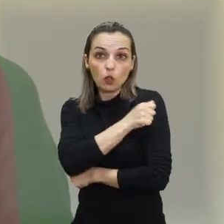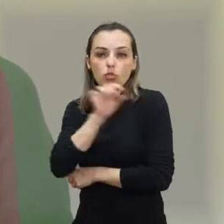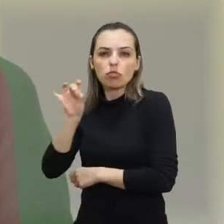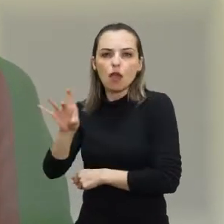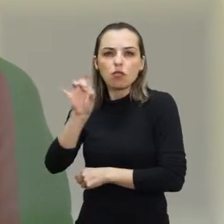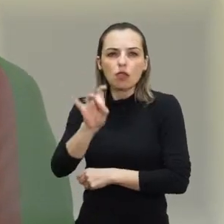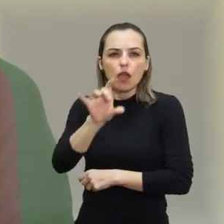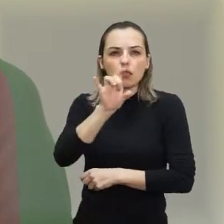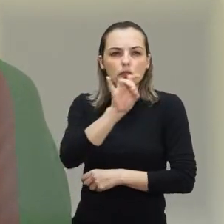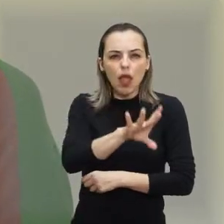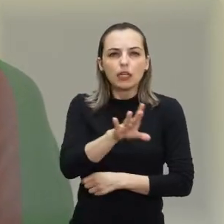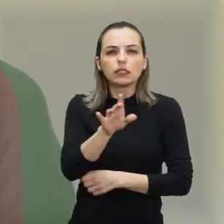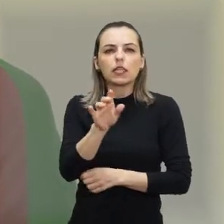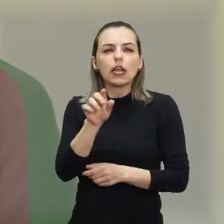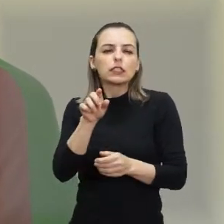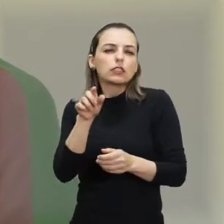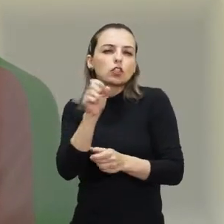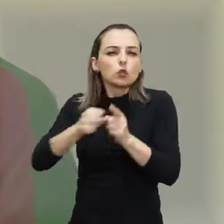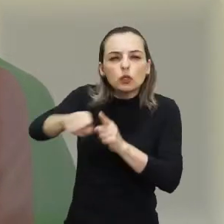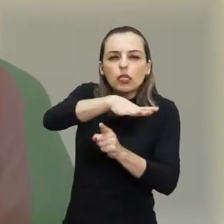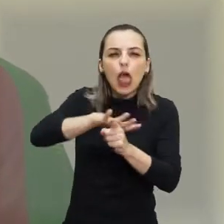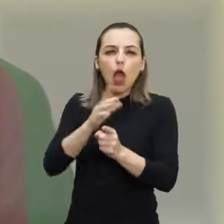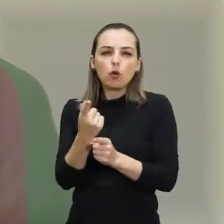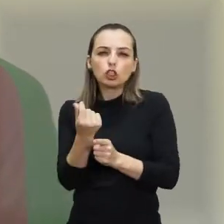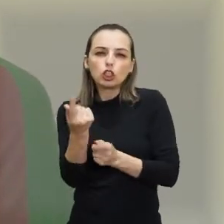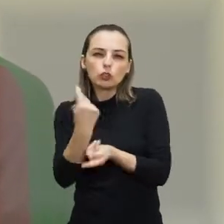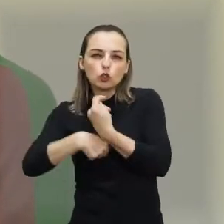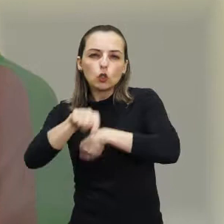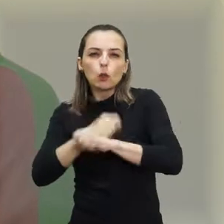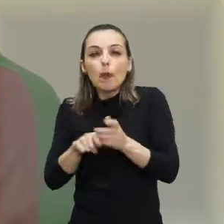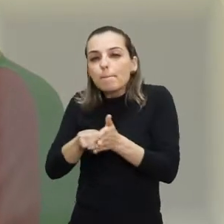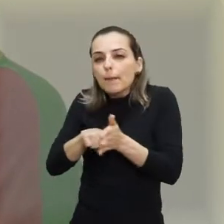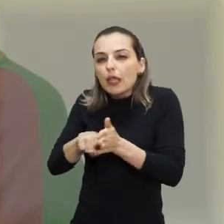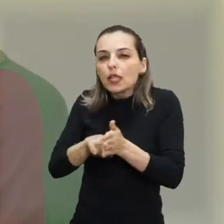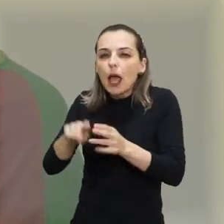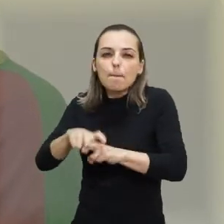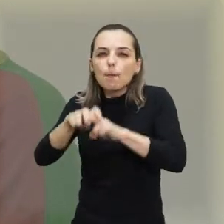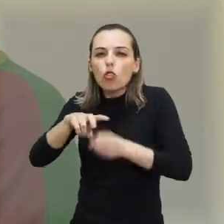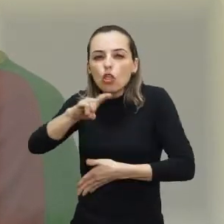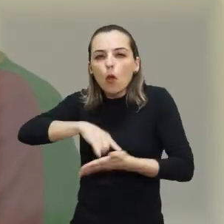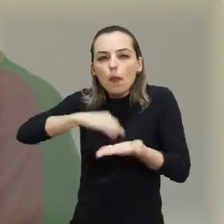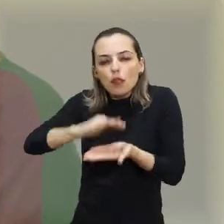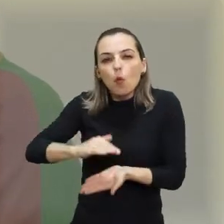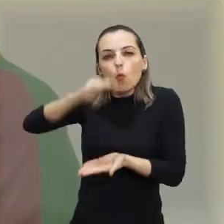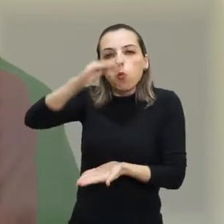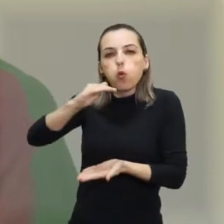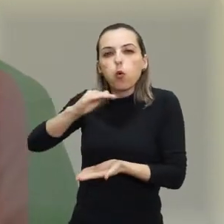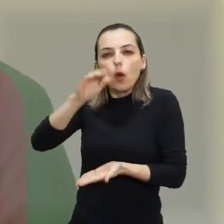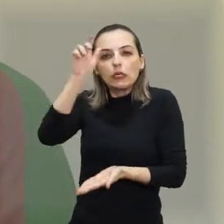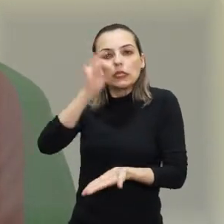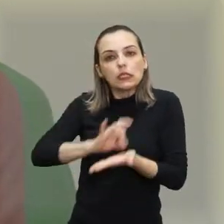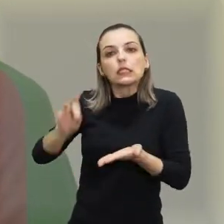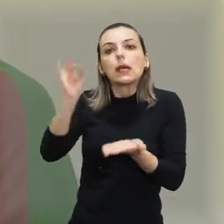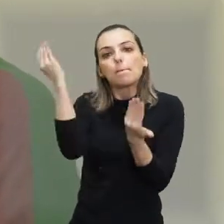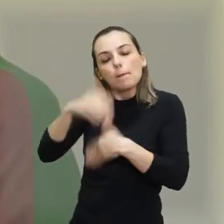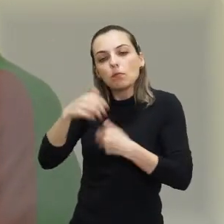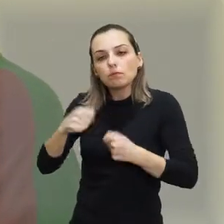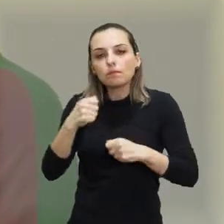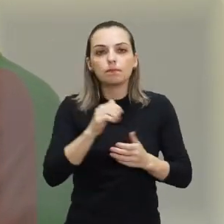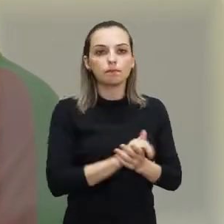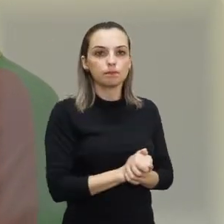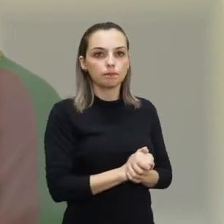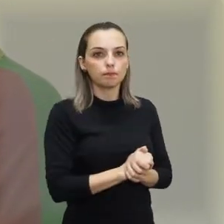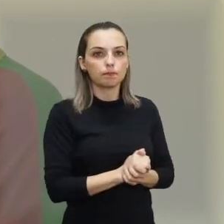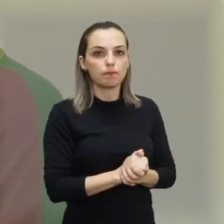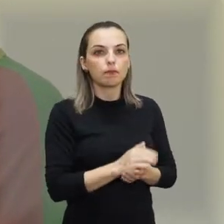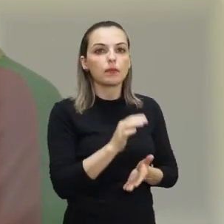Essa prova vai ser lá no instituto de química mesmo e depois tem uma análise socioeconômica por isso é a sua necessidade de